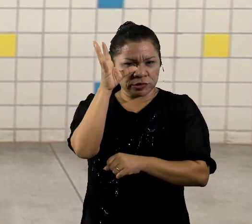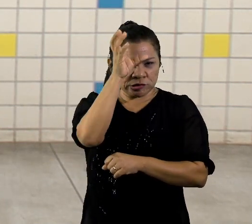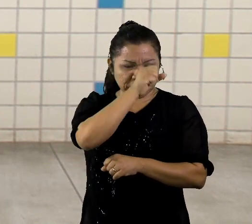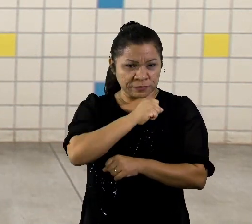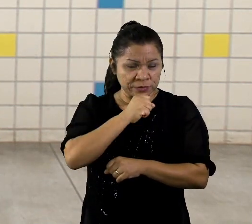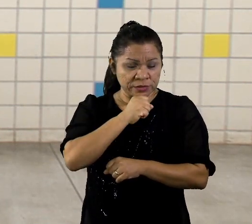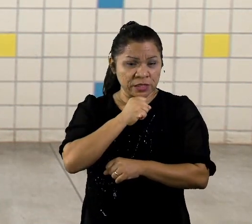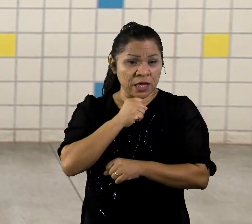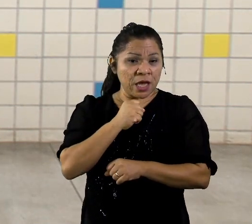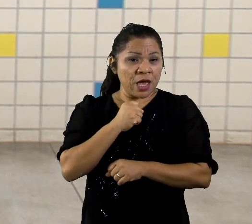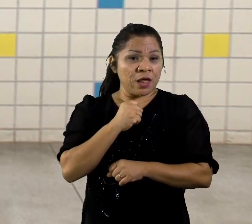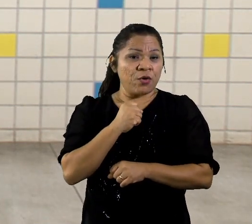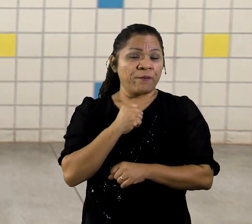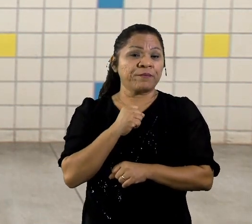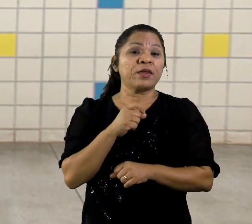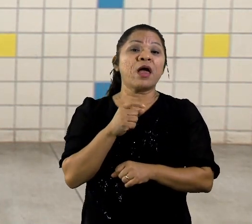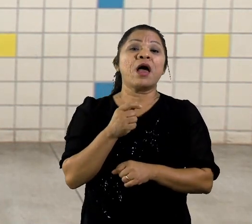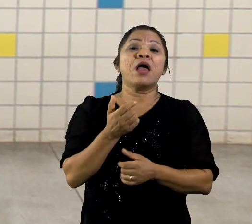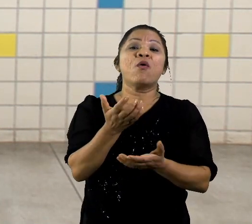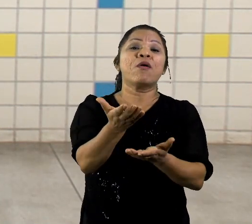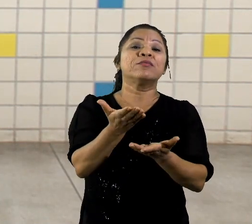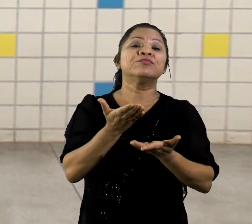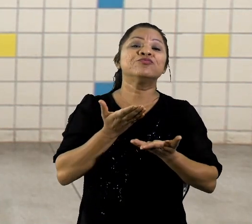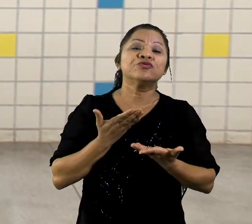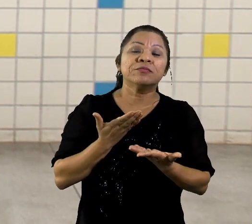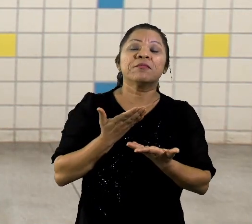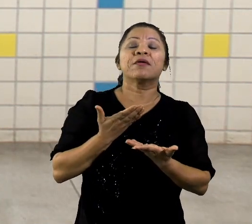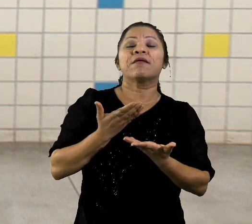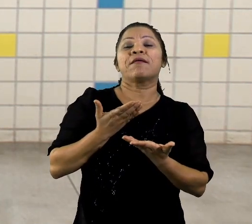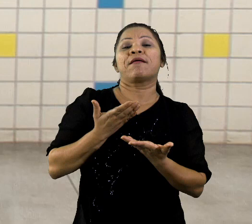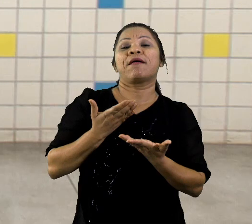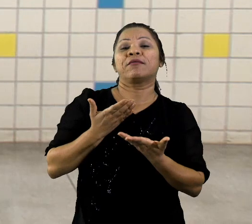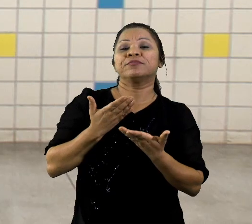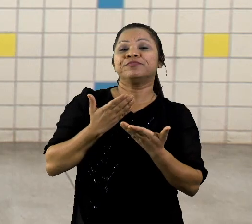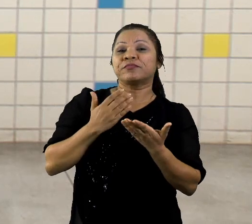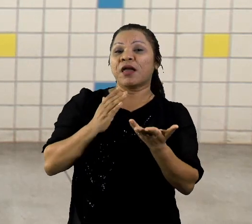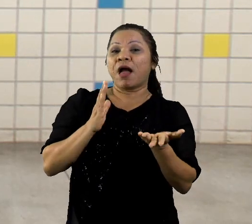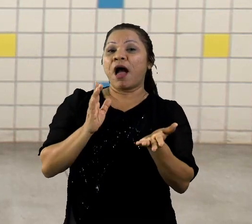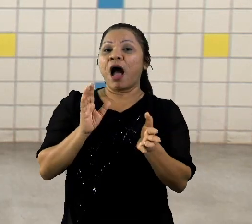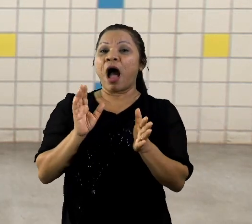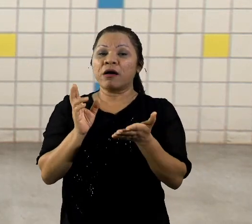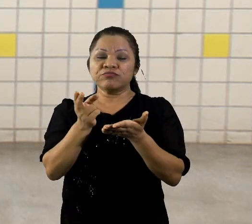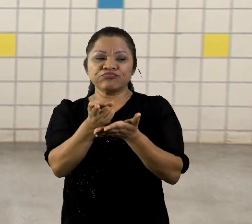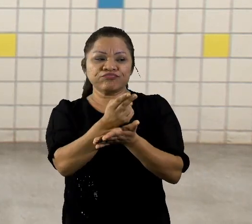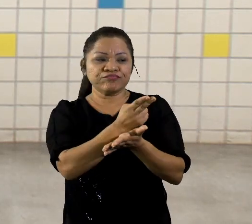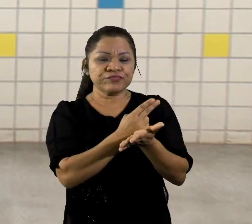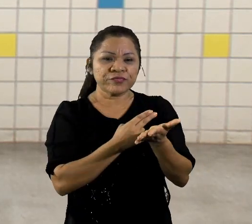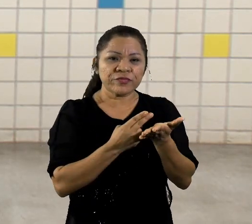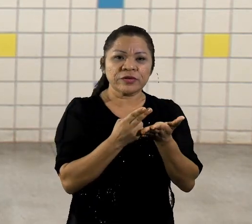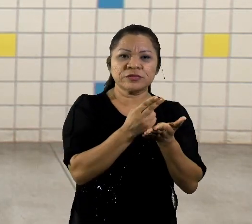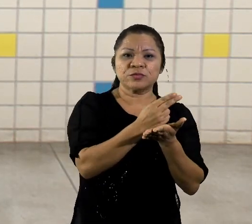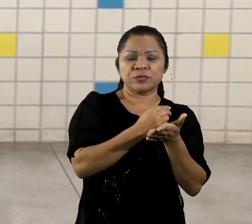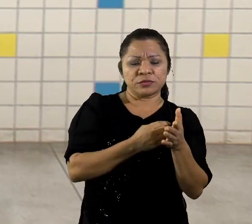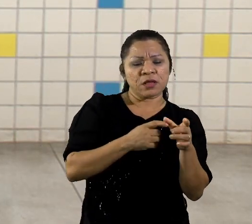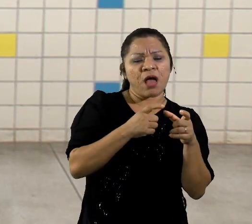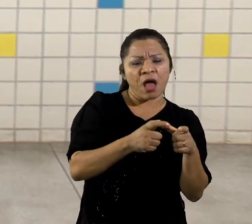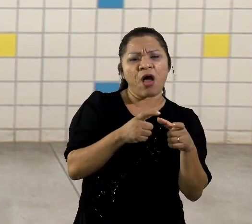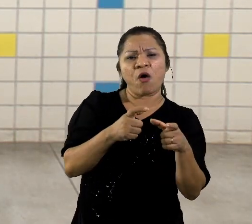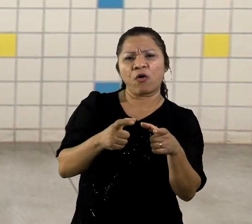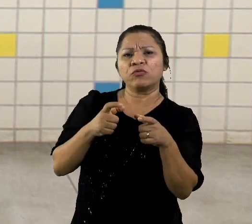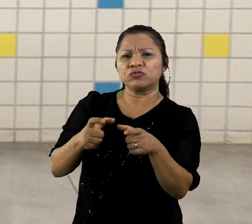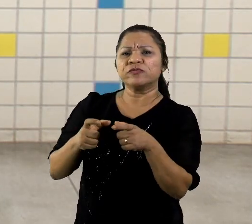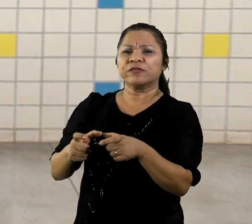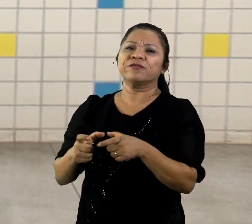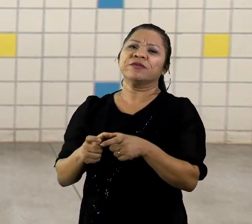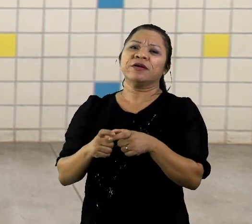de vocês a construir comigo uns desenhos para a gente ver onde vai ficar a localização das coisas,